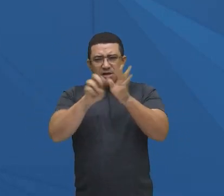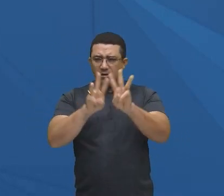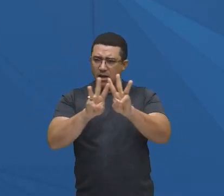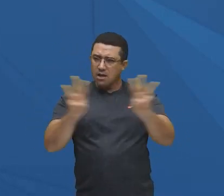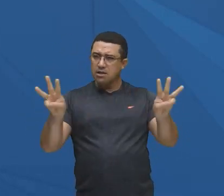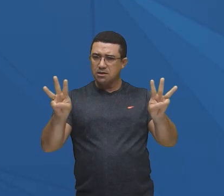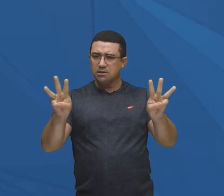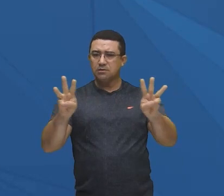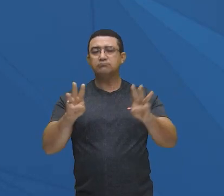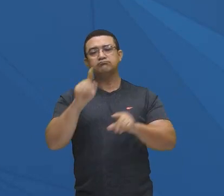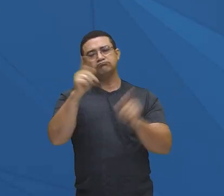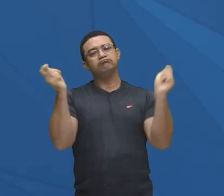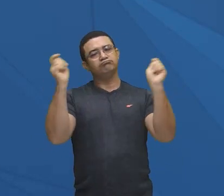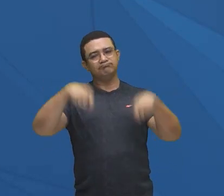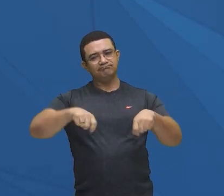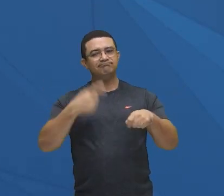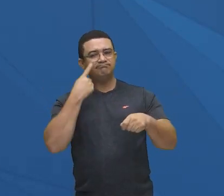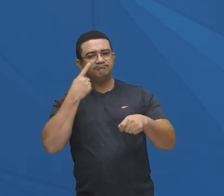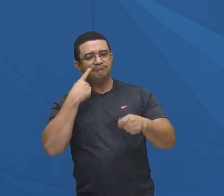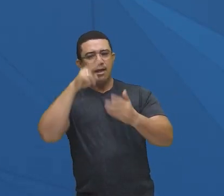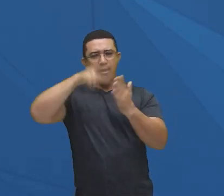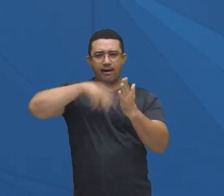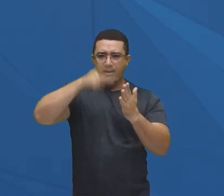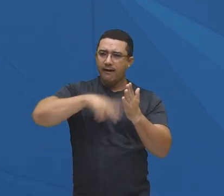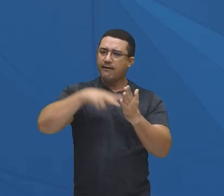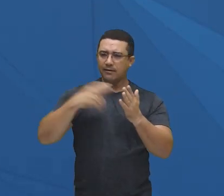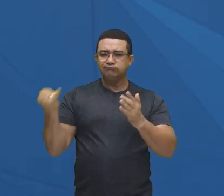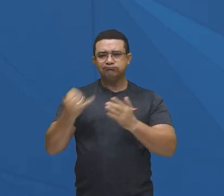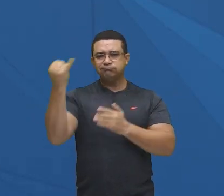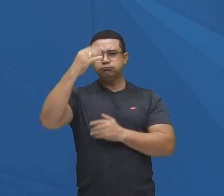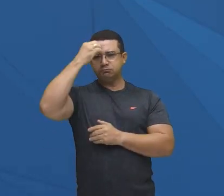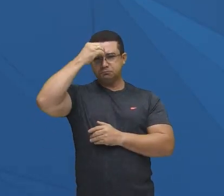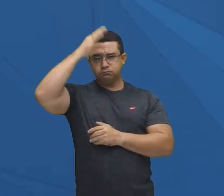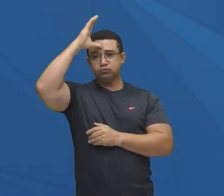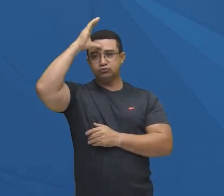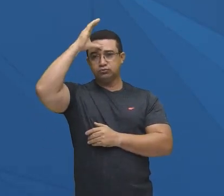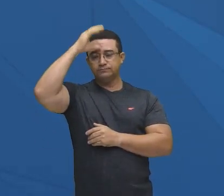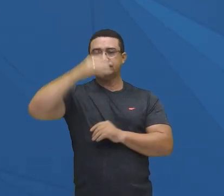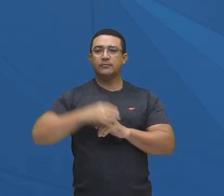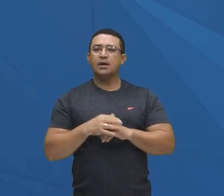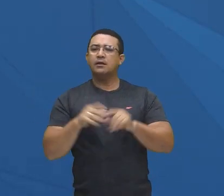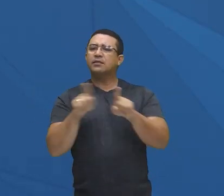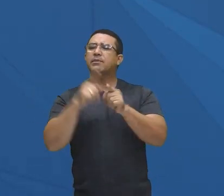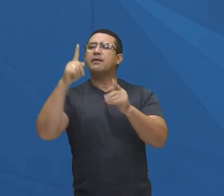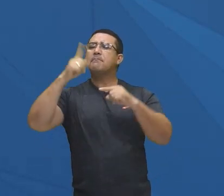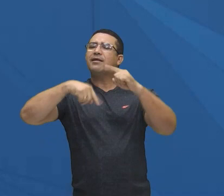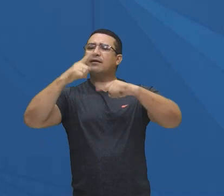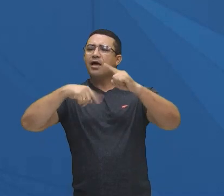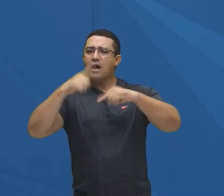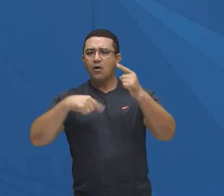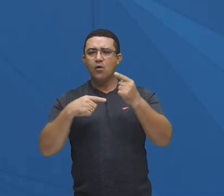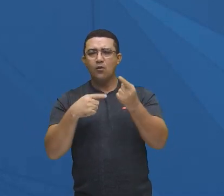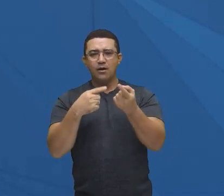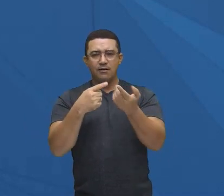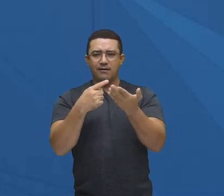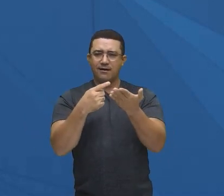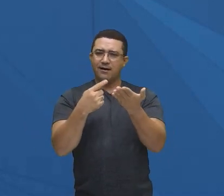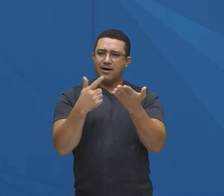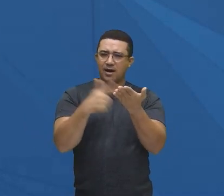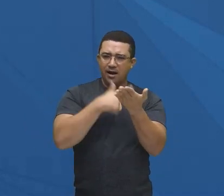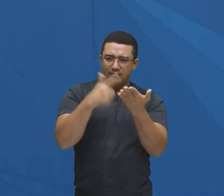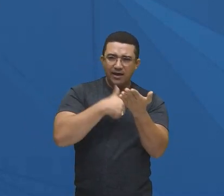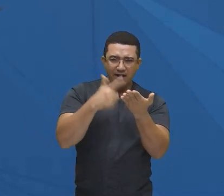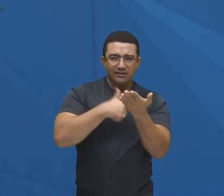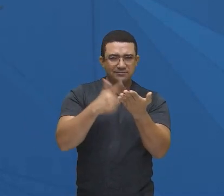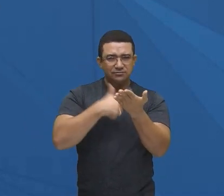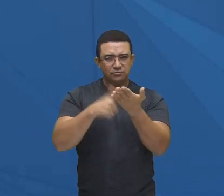pesquisas, vocês podem também ler um pouco mais. No material do caderno digital tem um link lá da Cifernet, né,